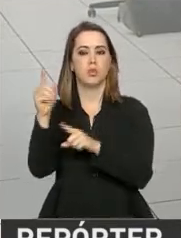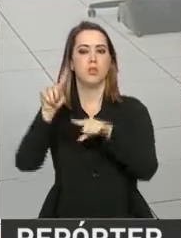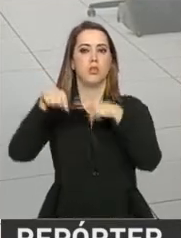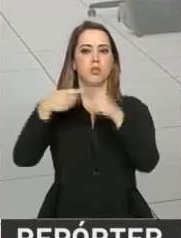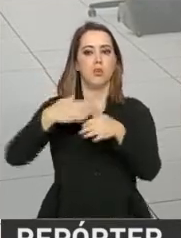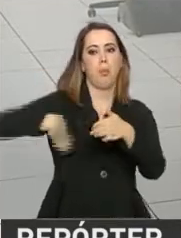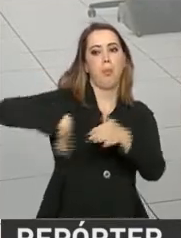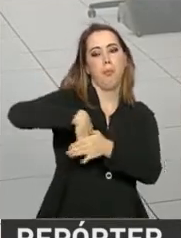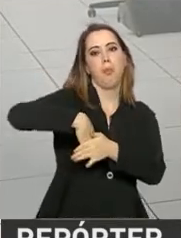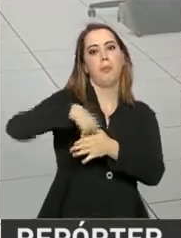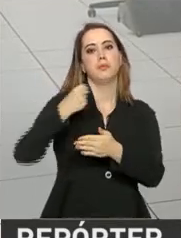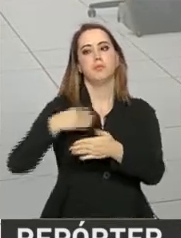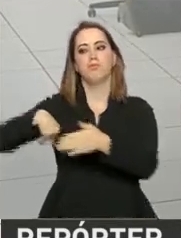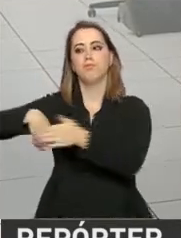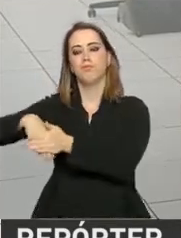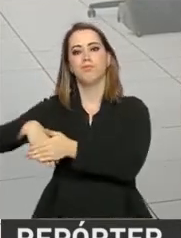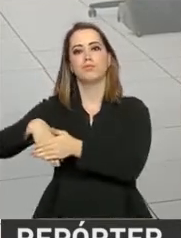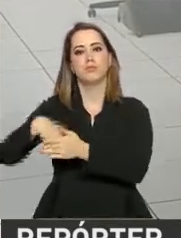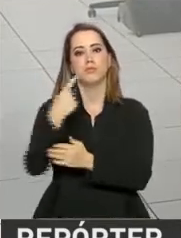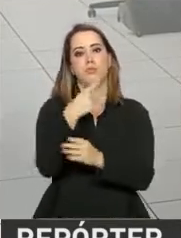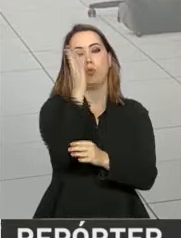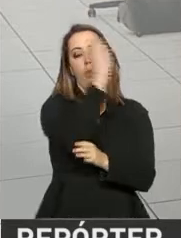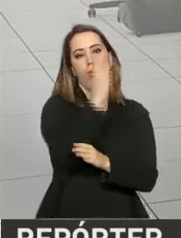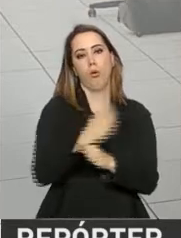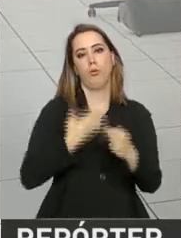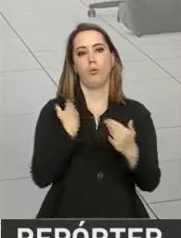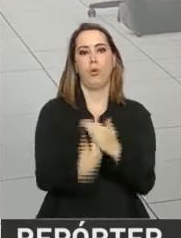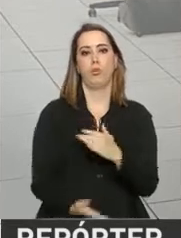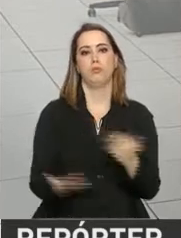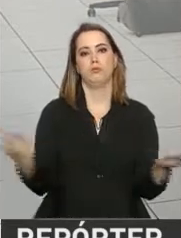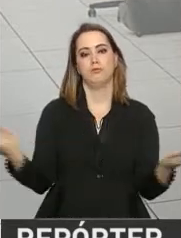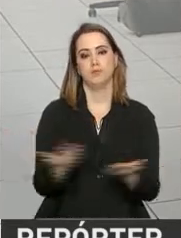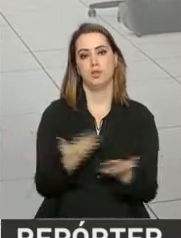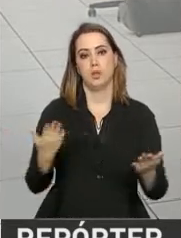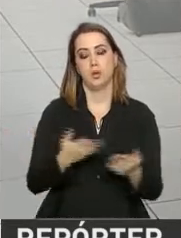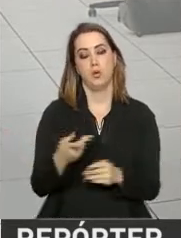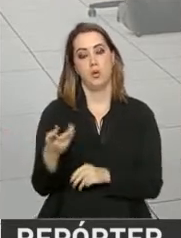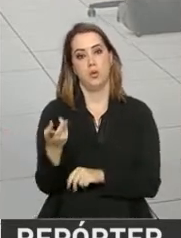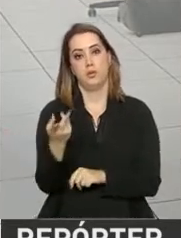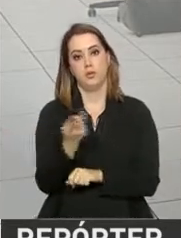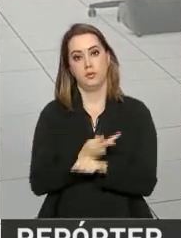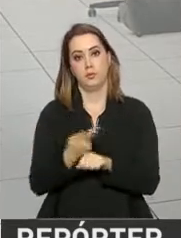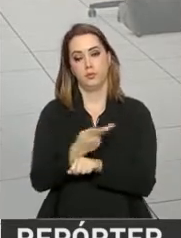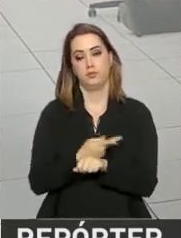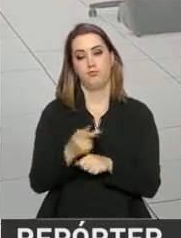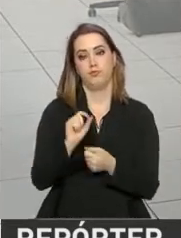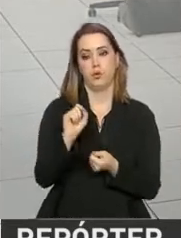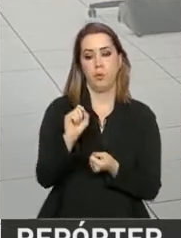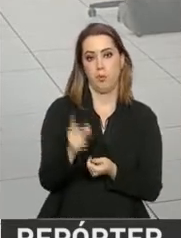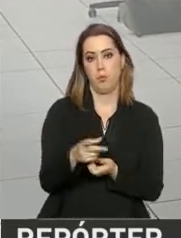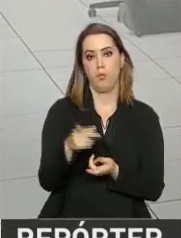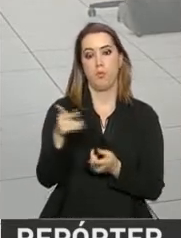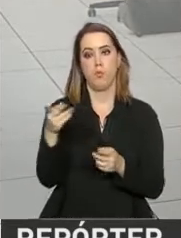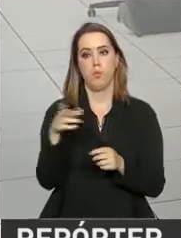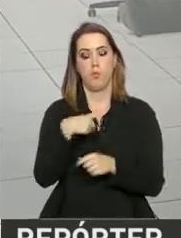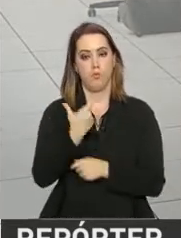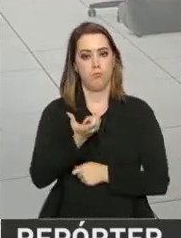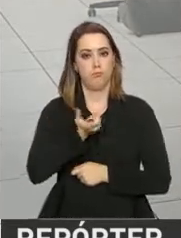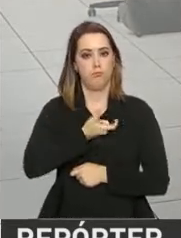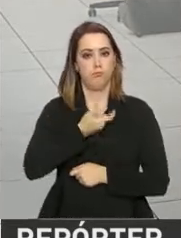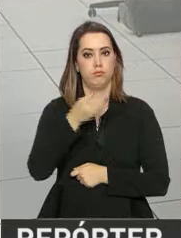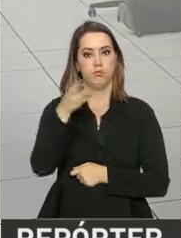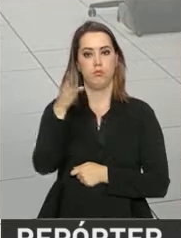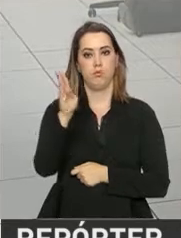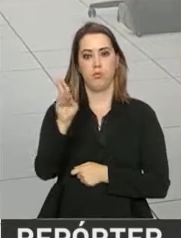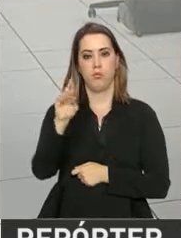e não deu para o Brasil. A seleção feminina vai disputar o bronze com o perdedor de Canadá e Alemanha, times que já estão em campo